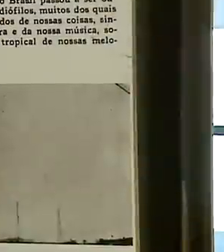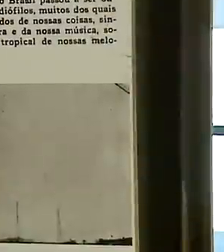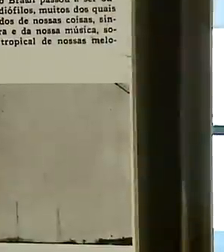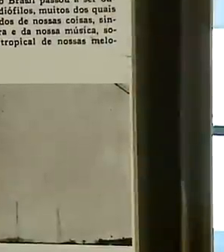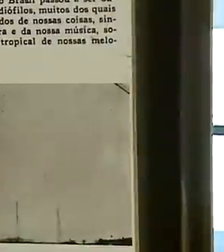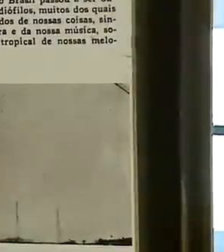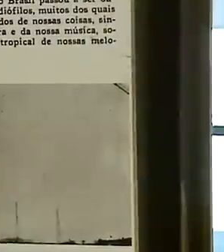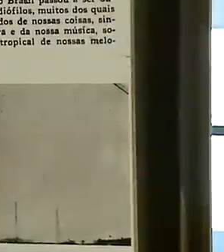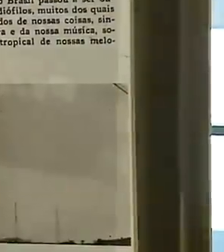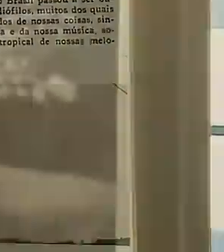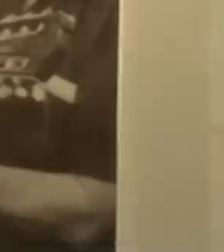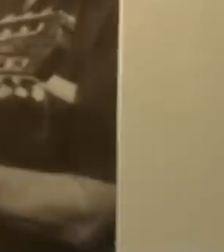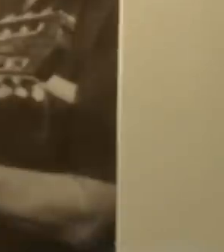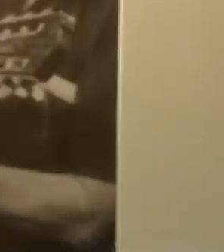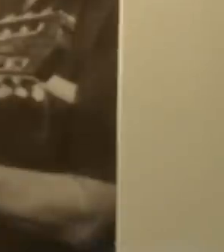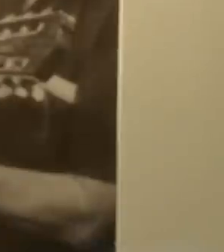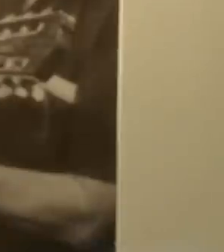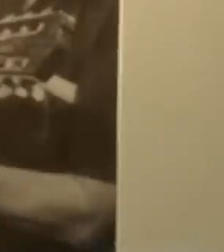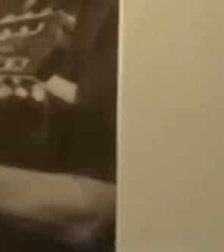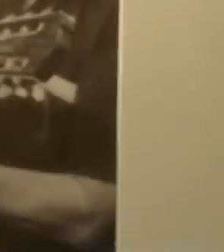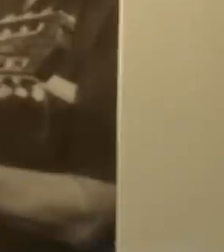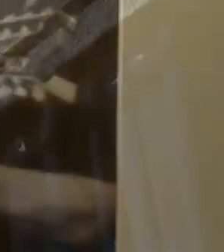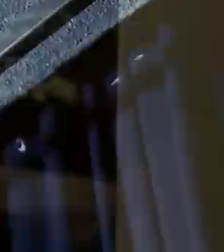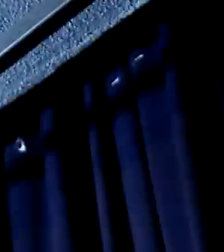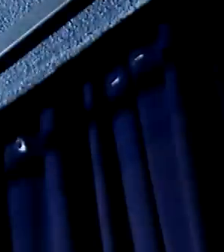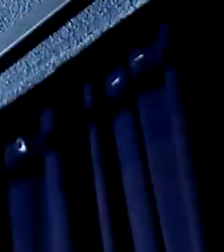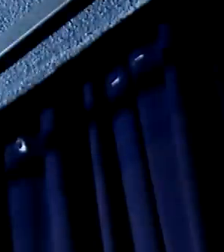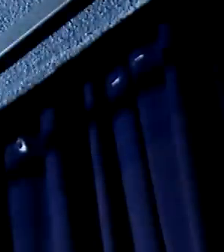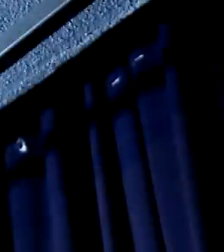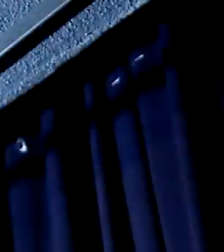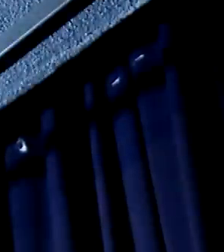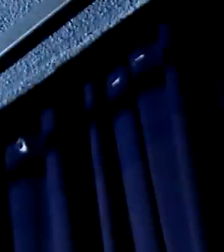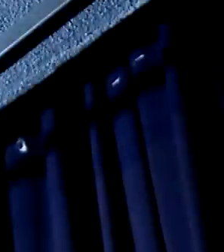Legendas Pedro Negri